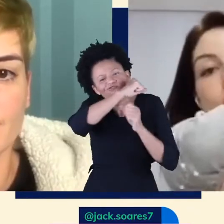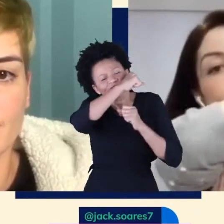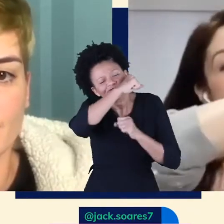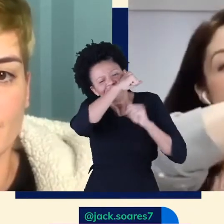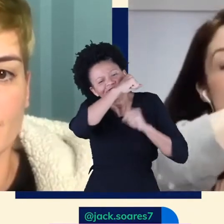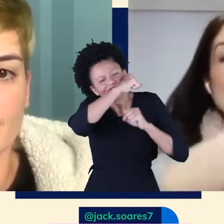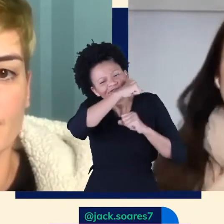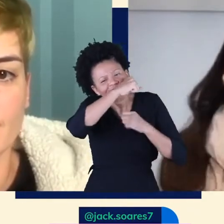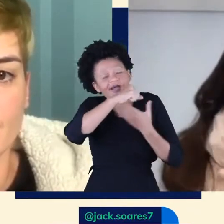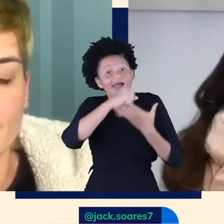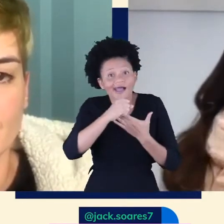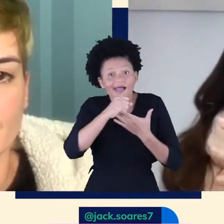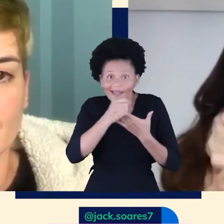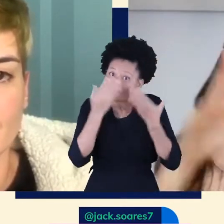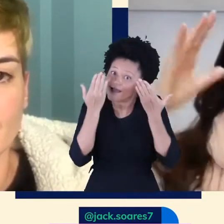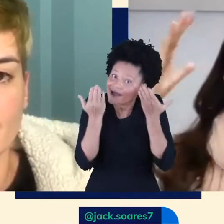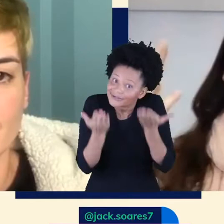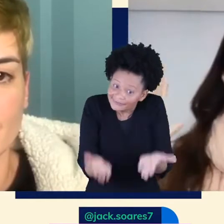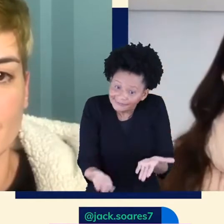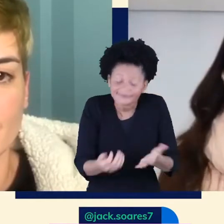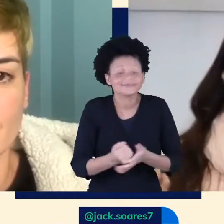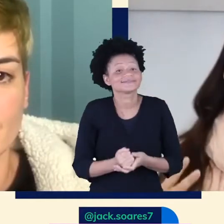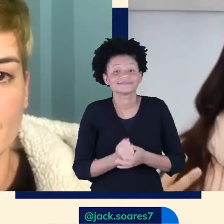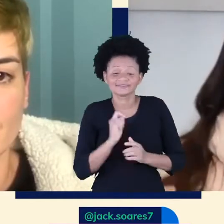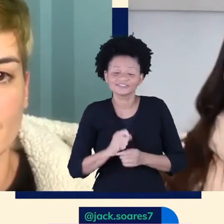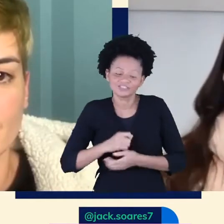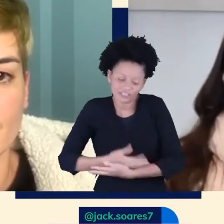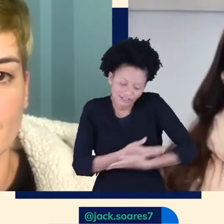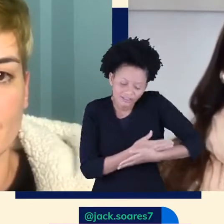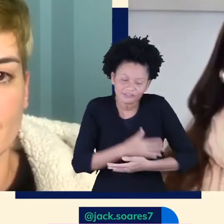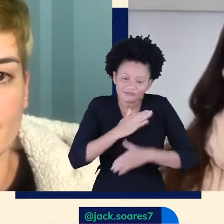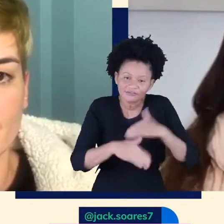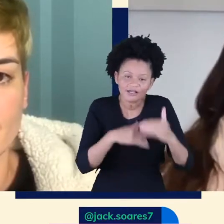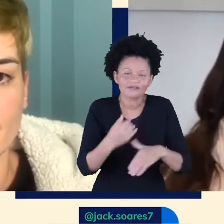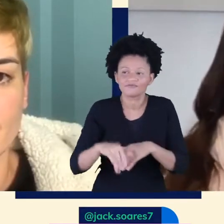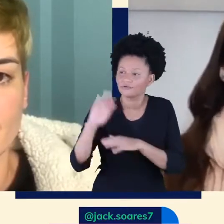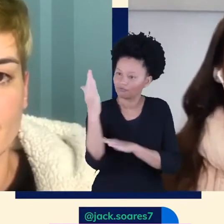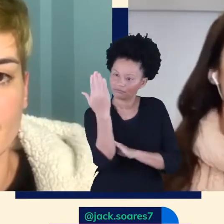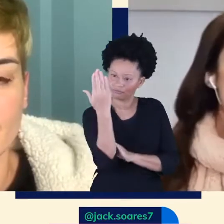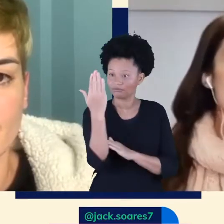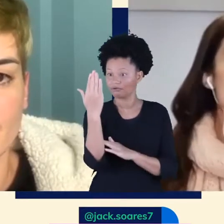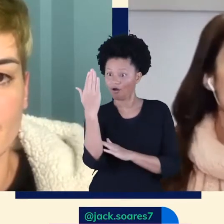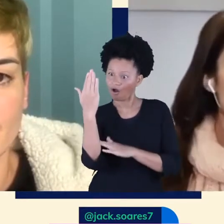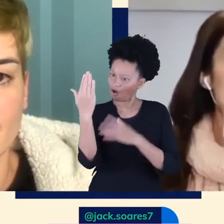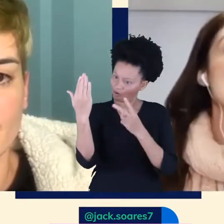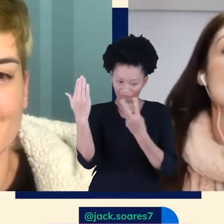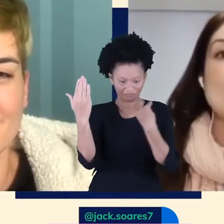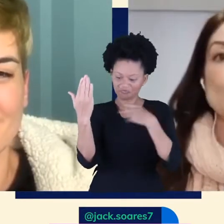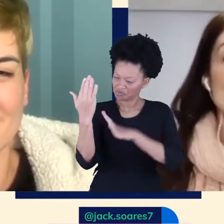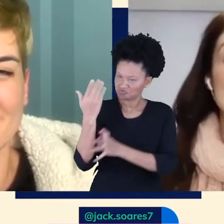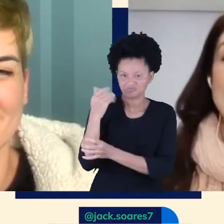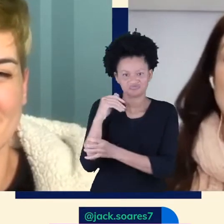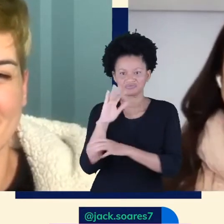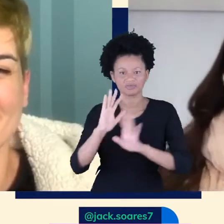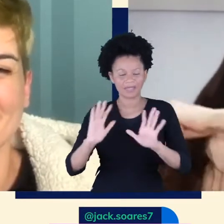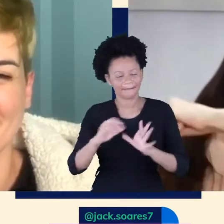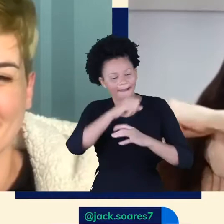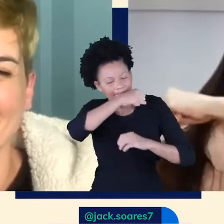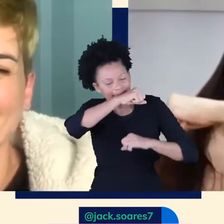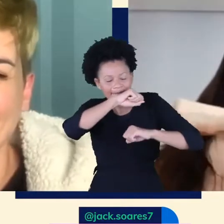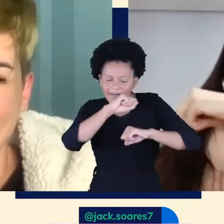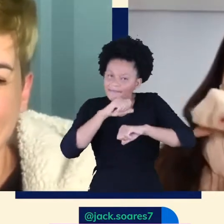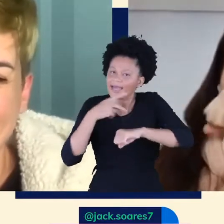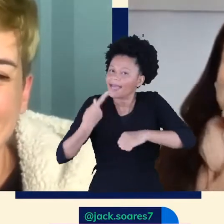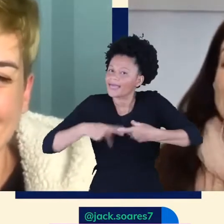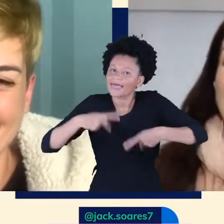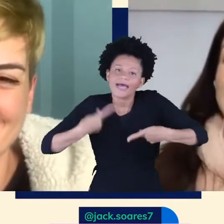Porque ela coloca o bracinho na boca. É assim que a criança se constrói. Ela não vai na frente do espelho e fala, ó, vi meu braço. Não é. A criança é